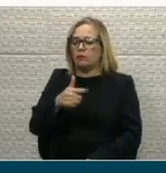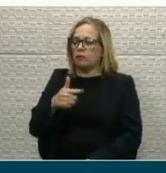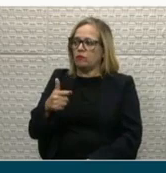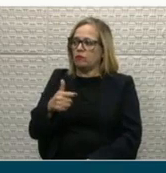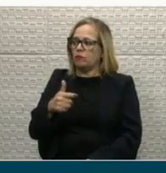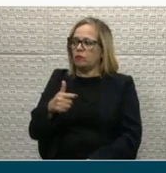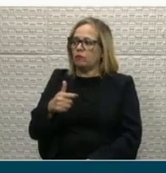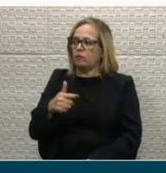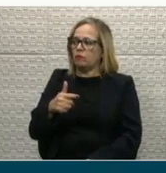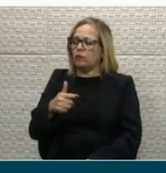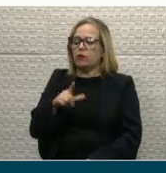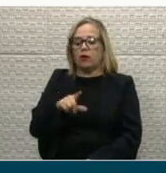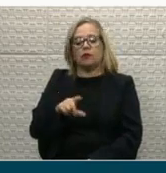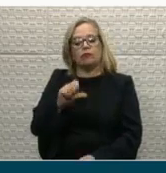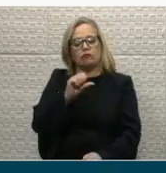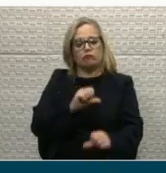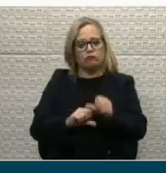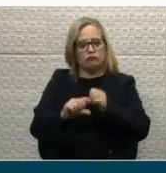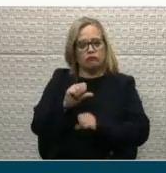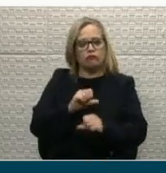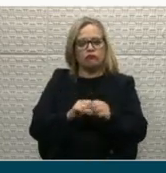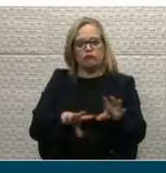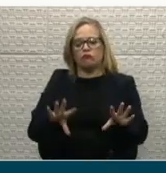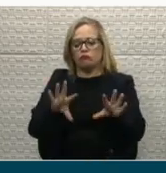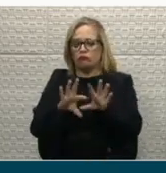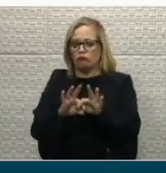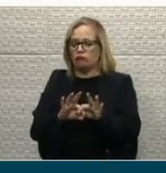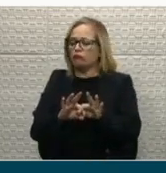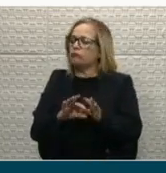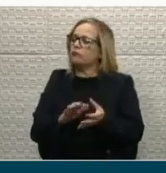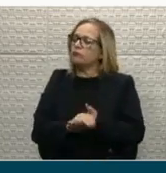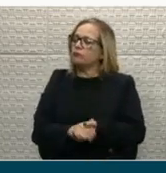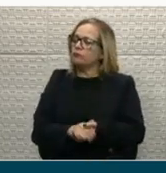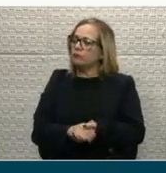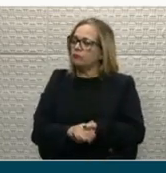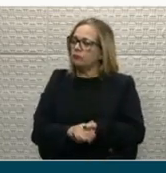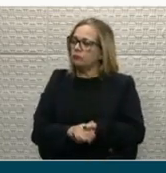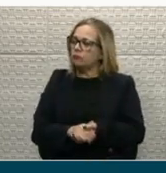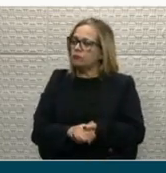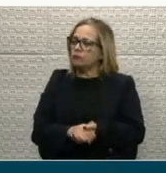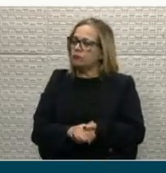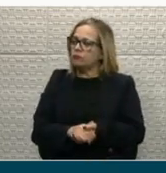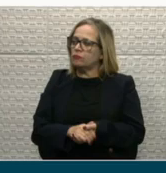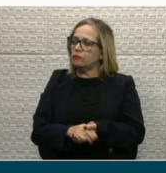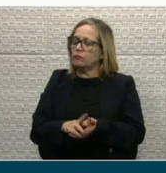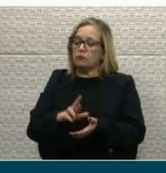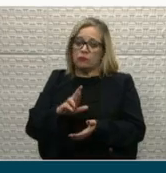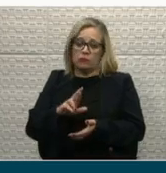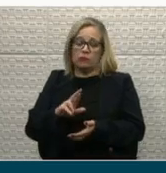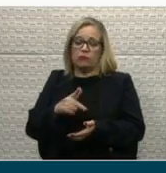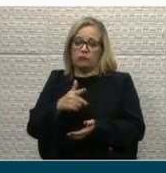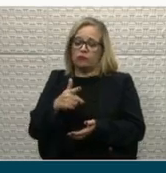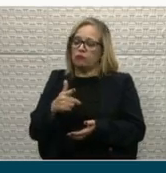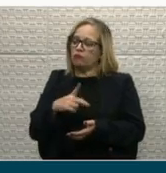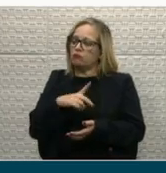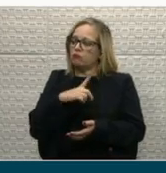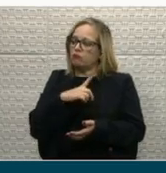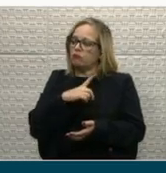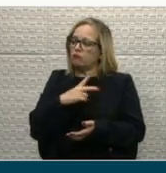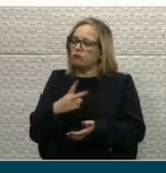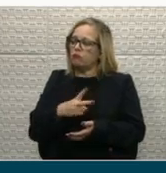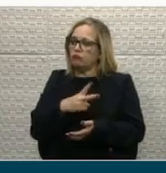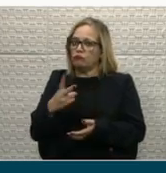do domínio da transformação e está associado à ordem da matriz. Se ele é um vetor de R2, ele tem